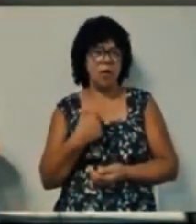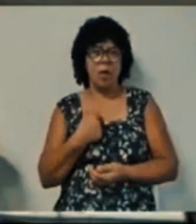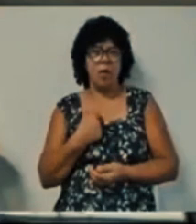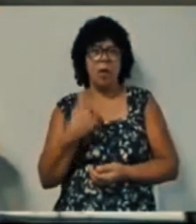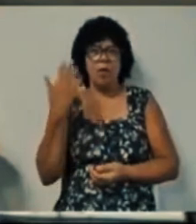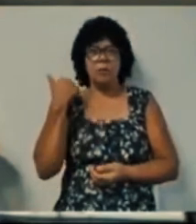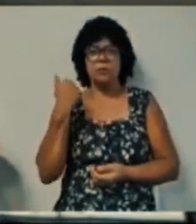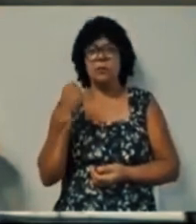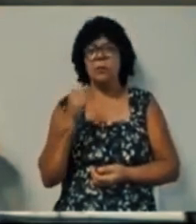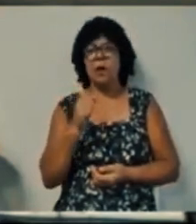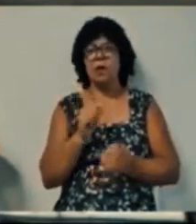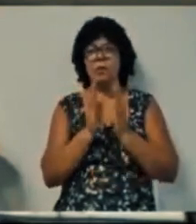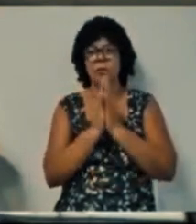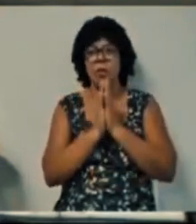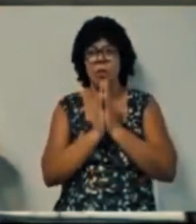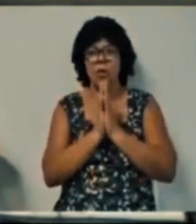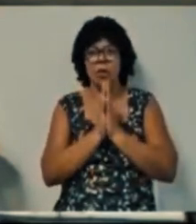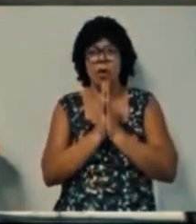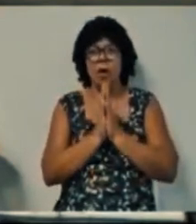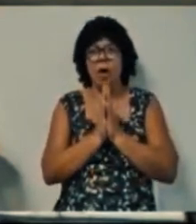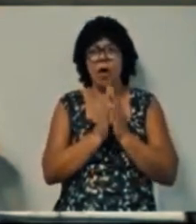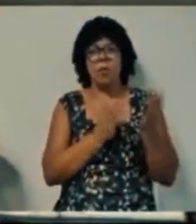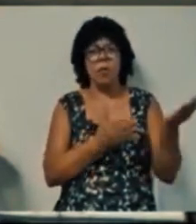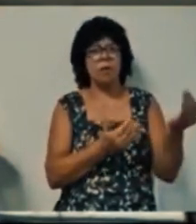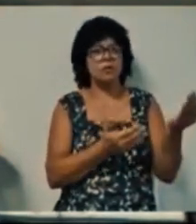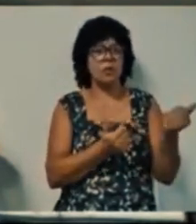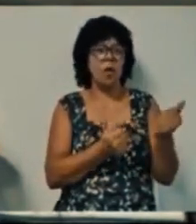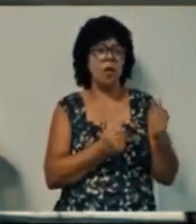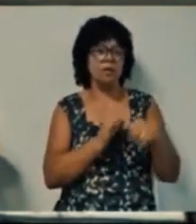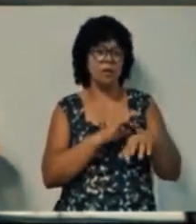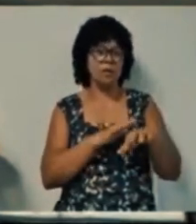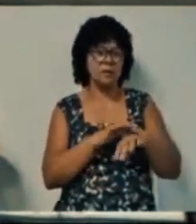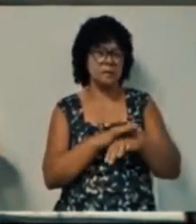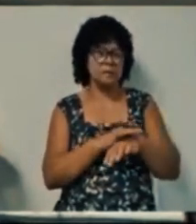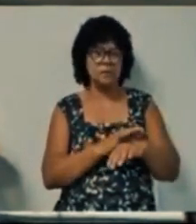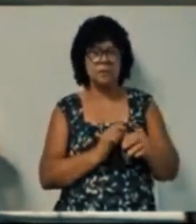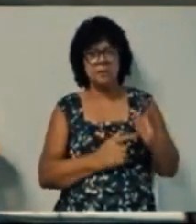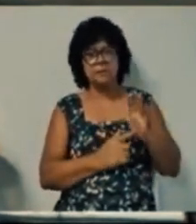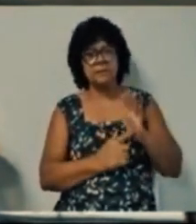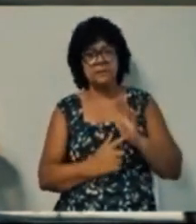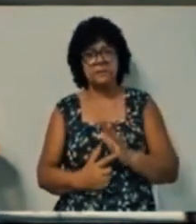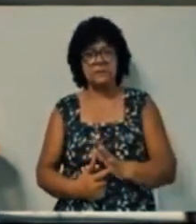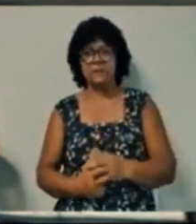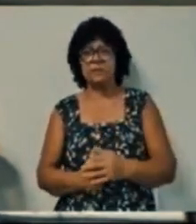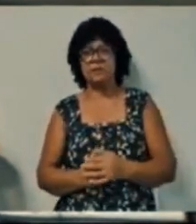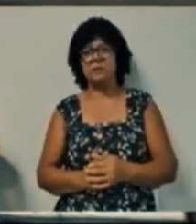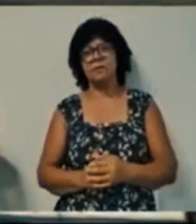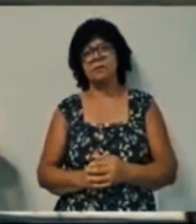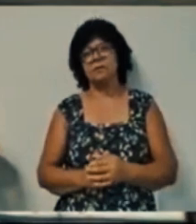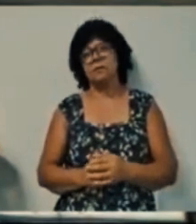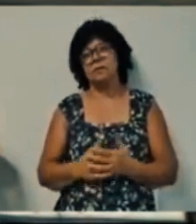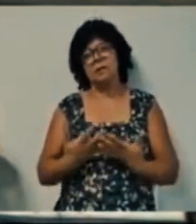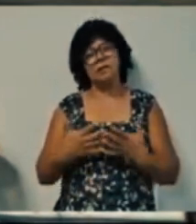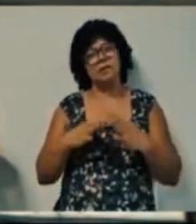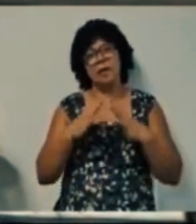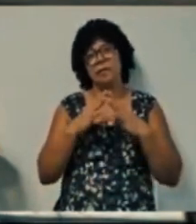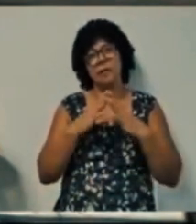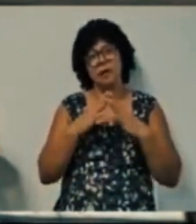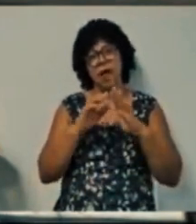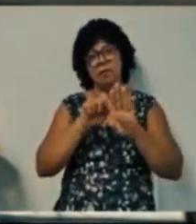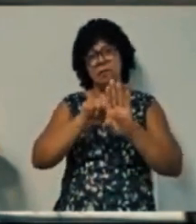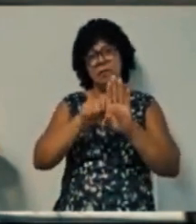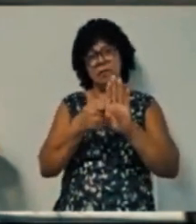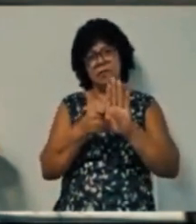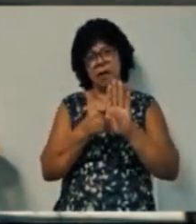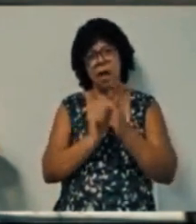no convento, mas ela ficou doente, em depressão, e veio para casa para passar um tempo para se